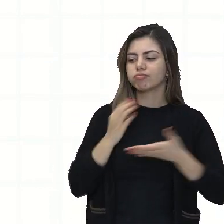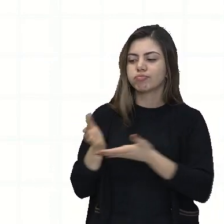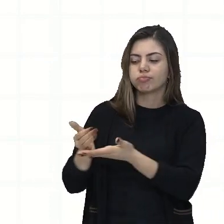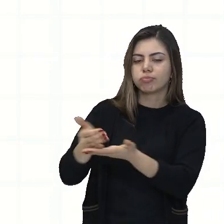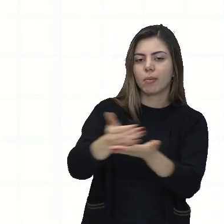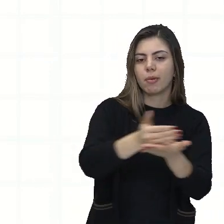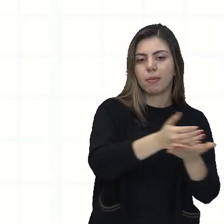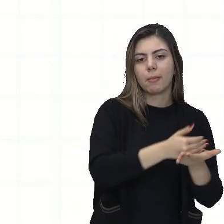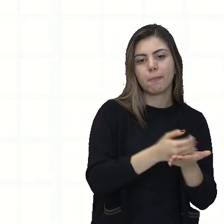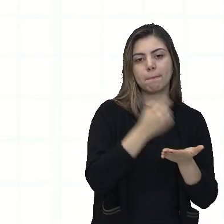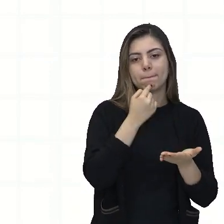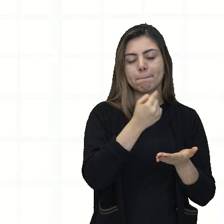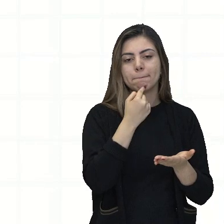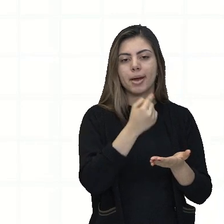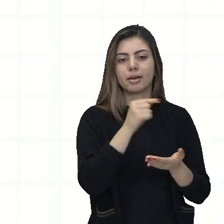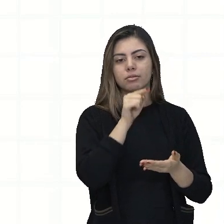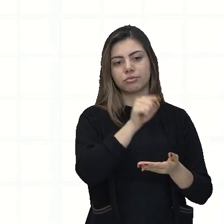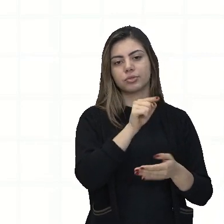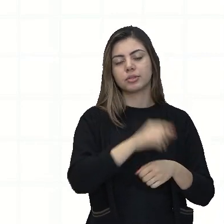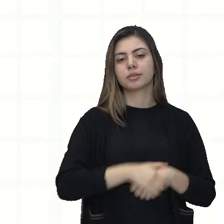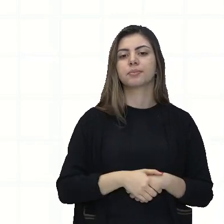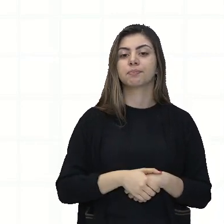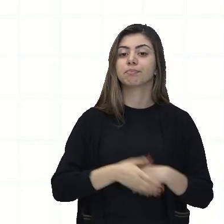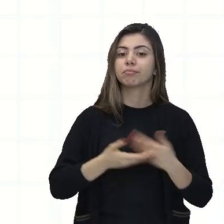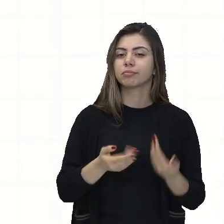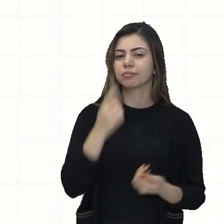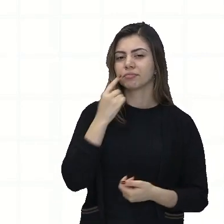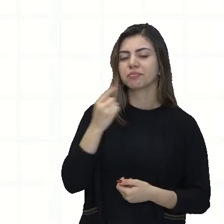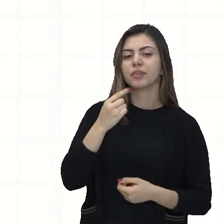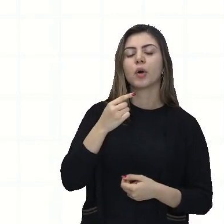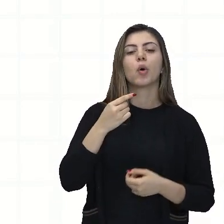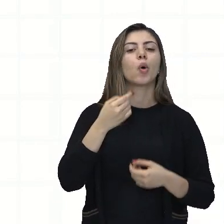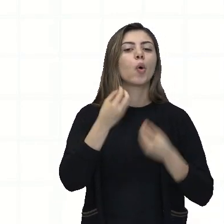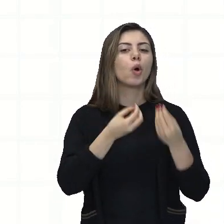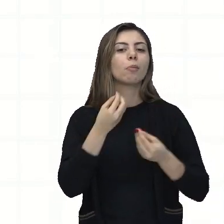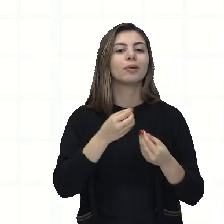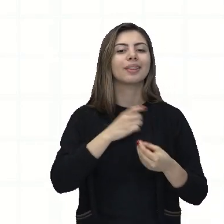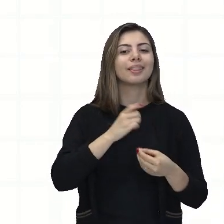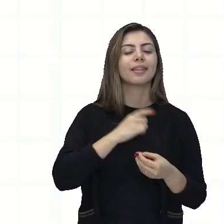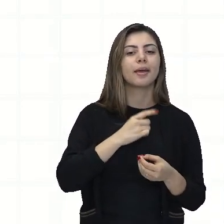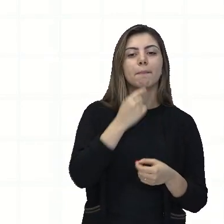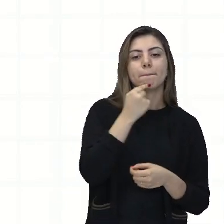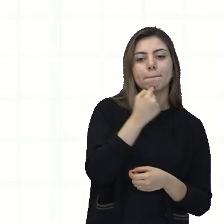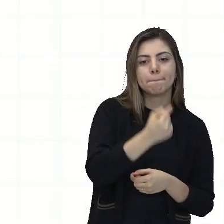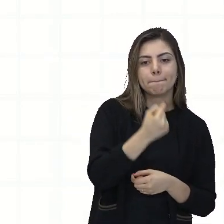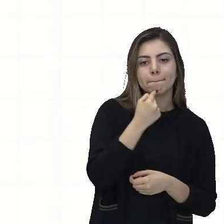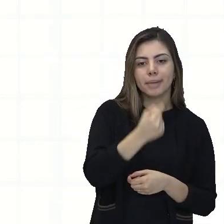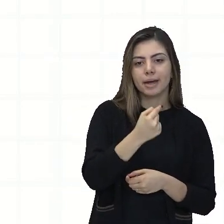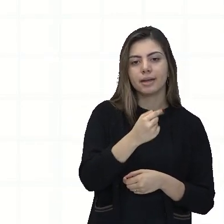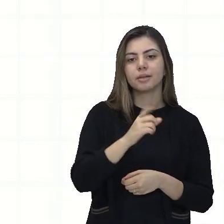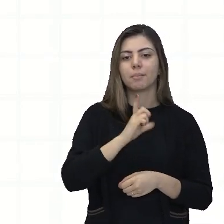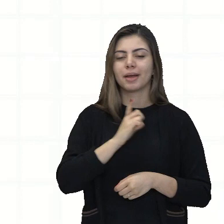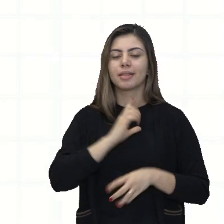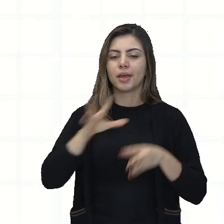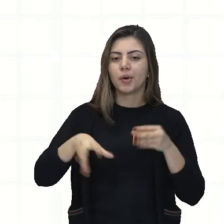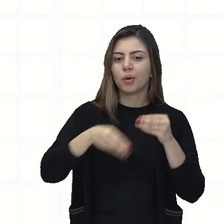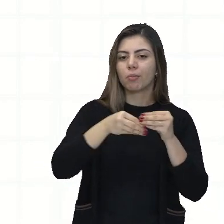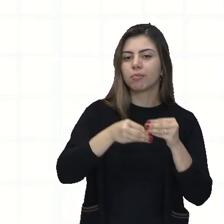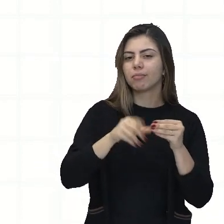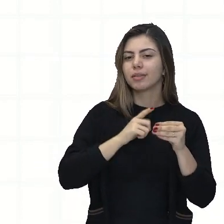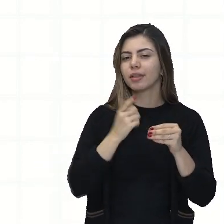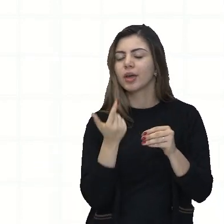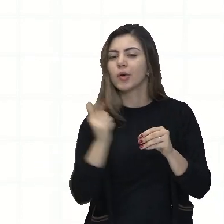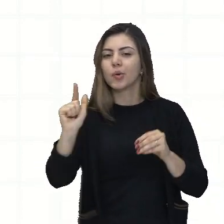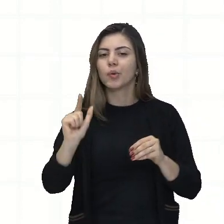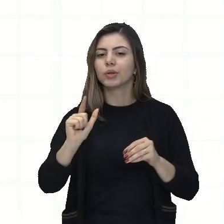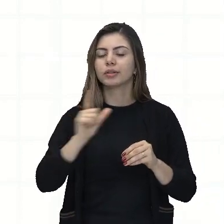Verbo. Fica o quê? Perto. Já tem aqui o meu complemento. Só que eu tenho um outro complemento que